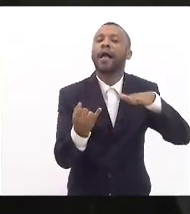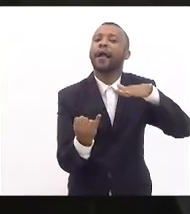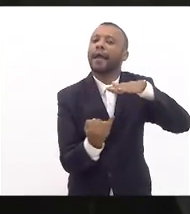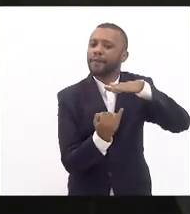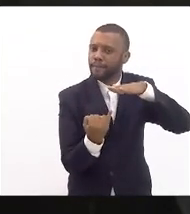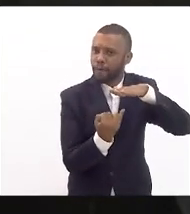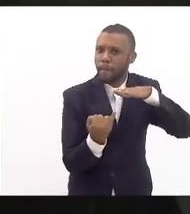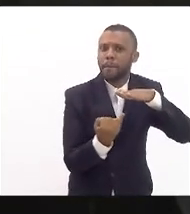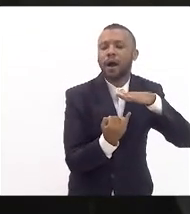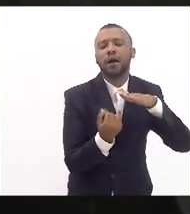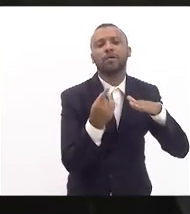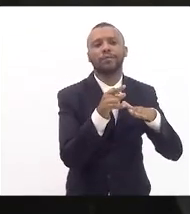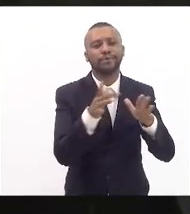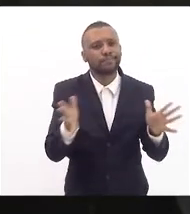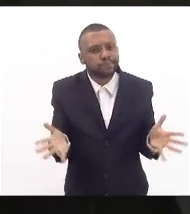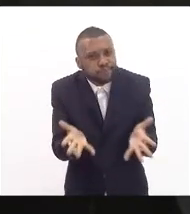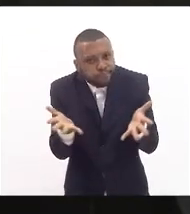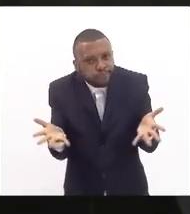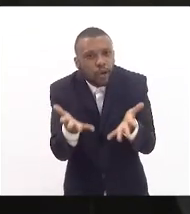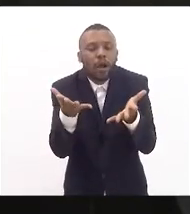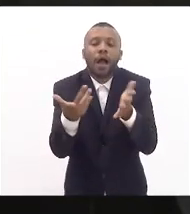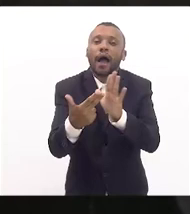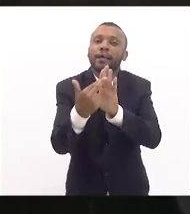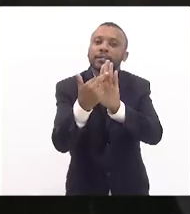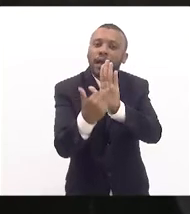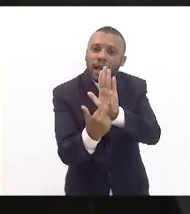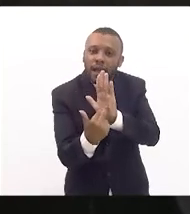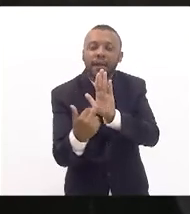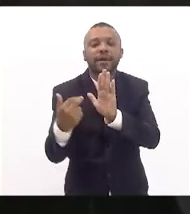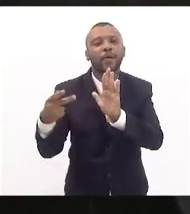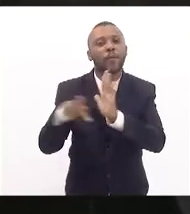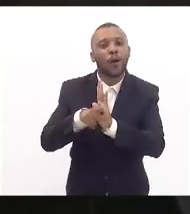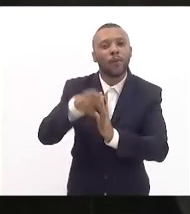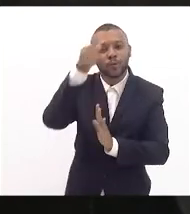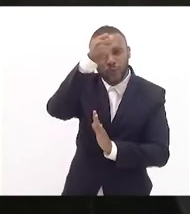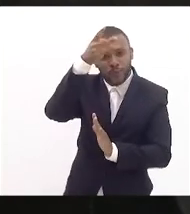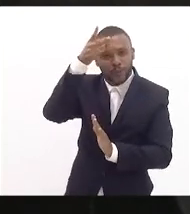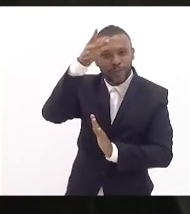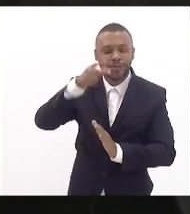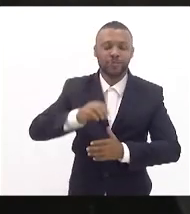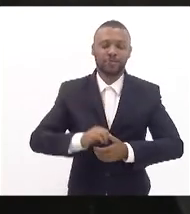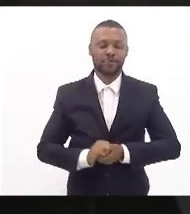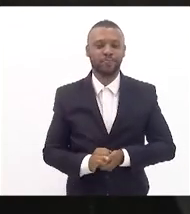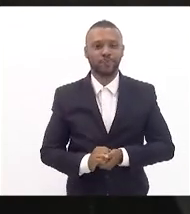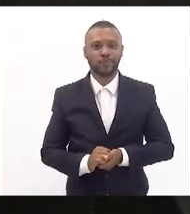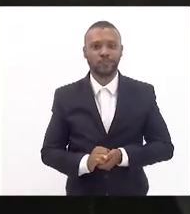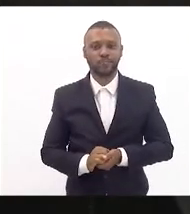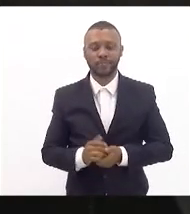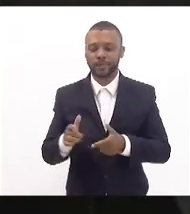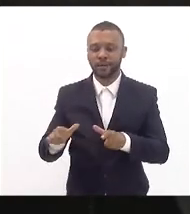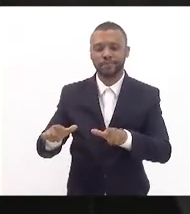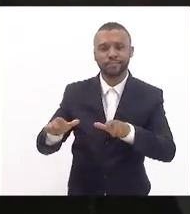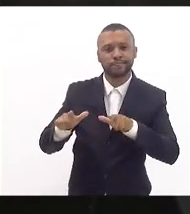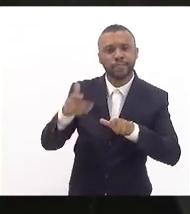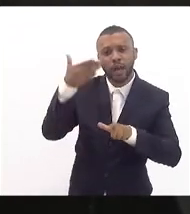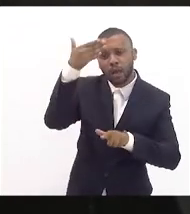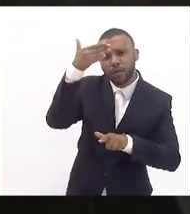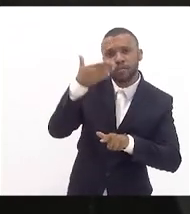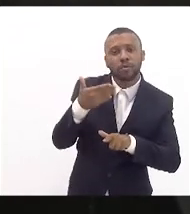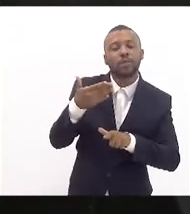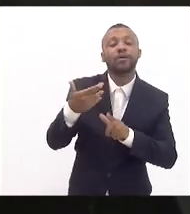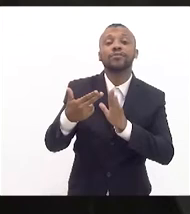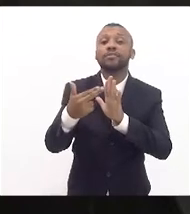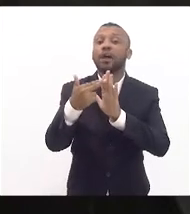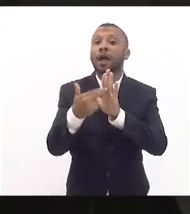a ser promovida a critério do município. Certificação de regularização